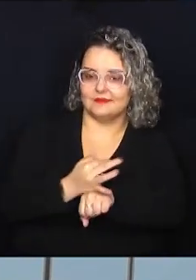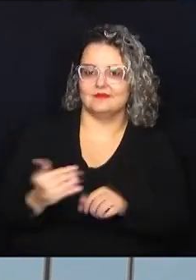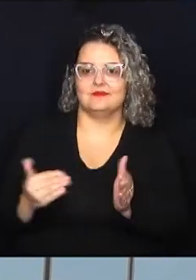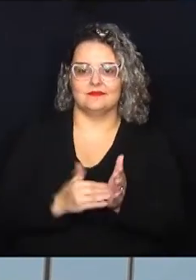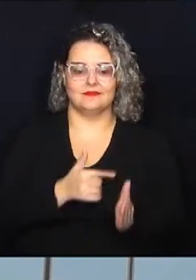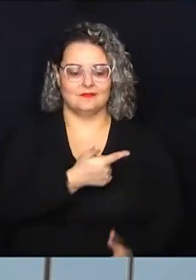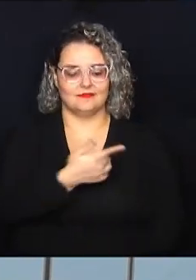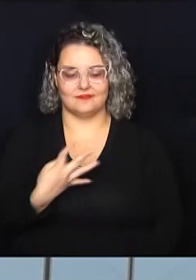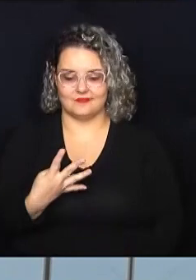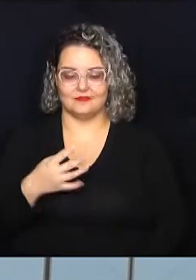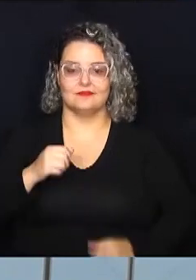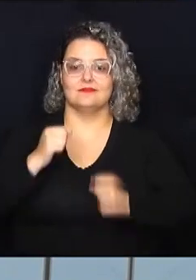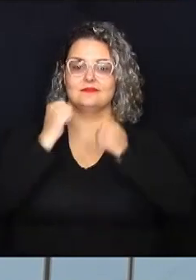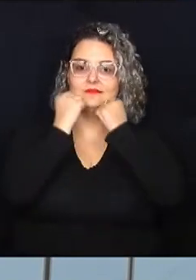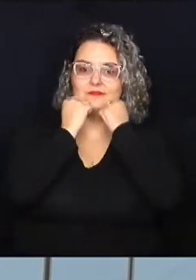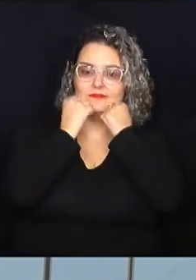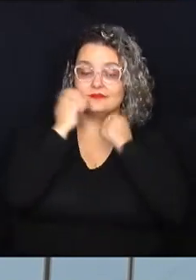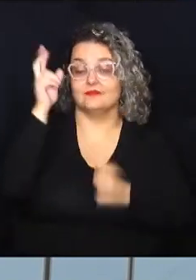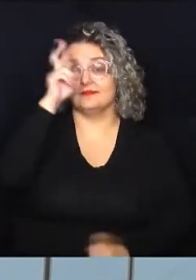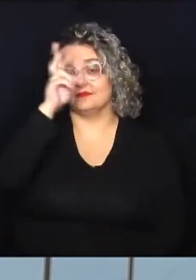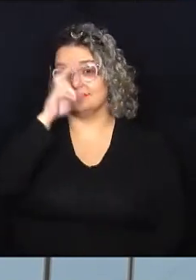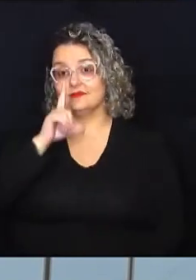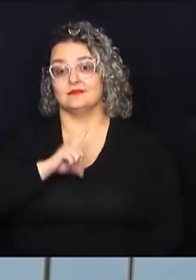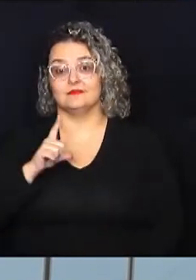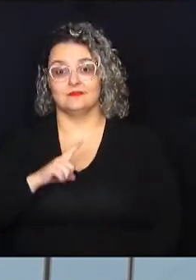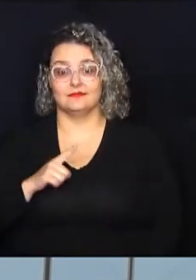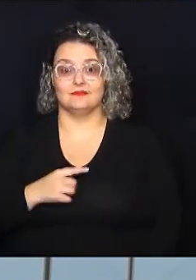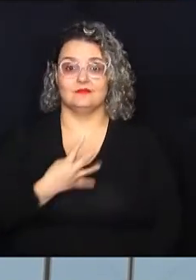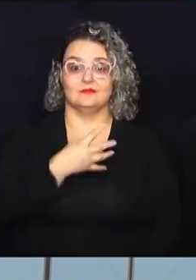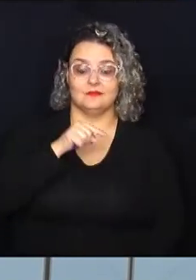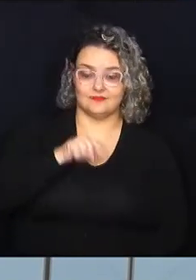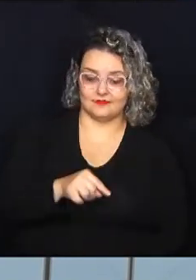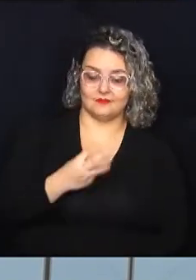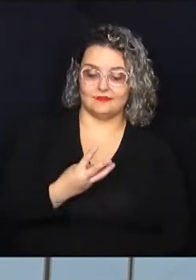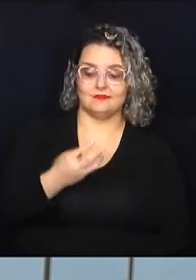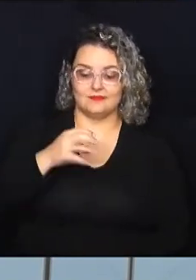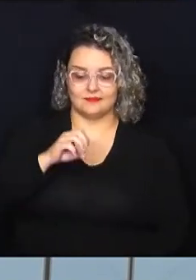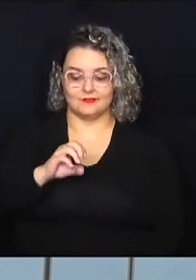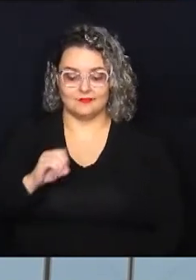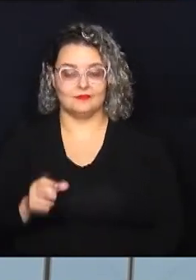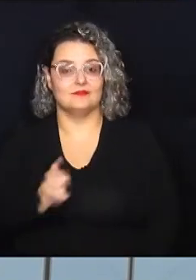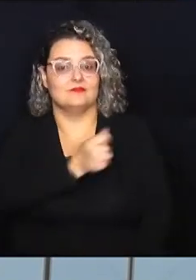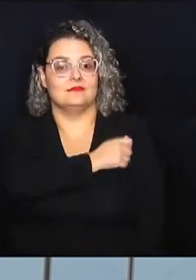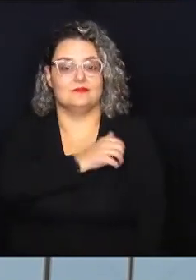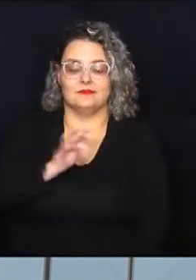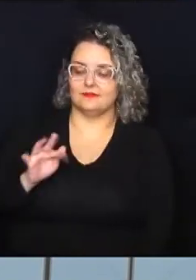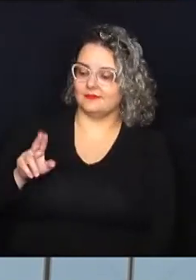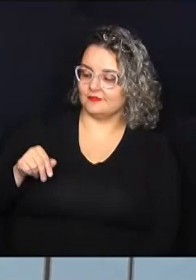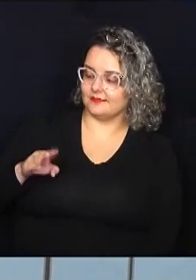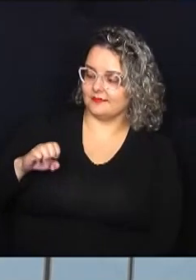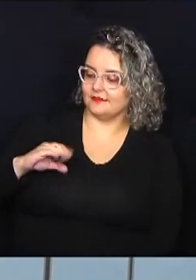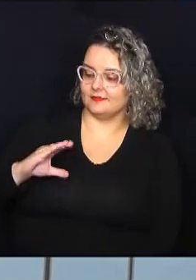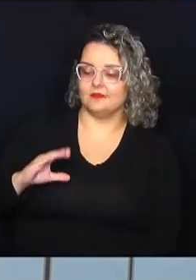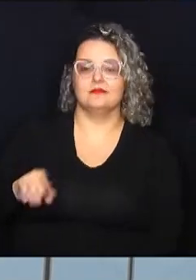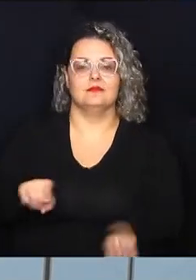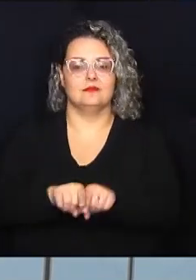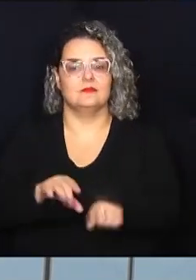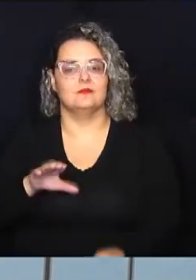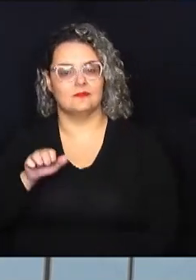de julho Lembrando que nós temos aí 4.300 alunos da Fumec seprocamp que também